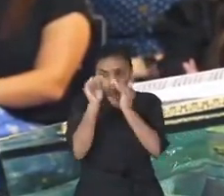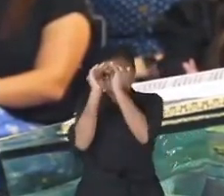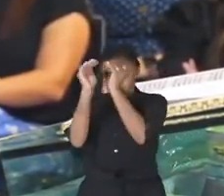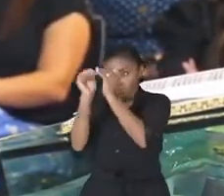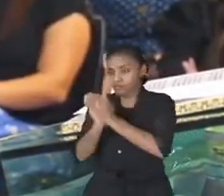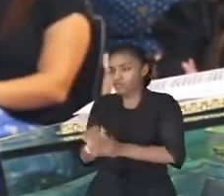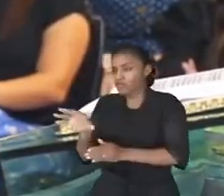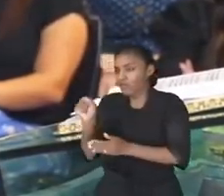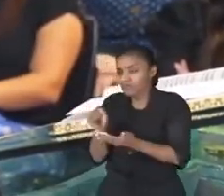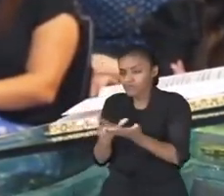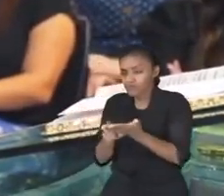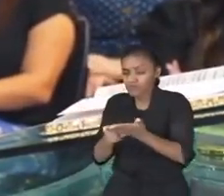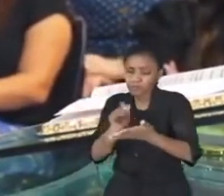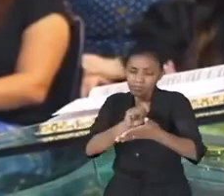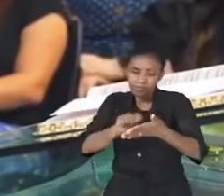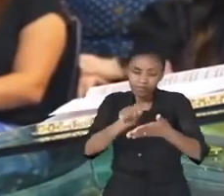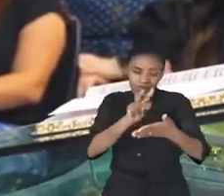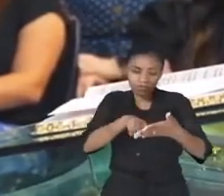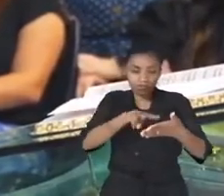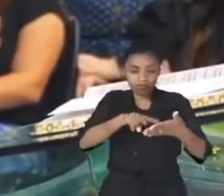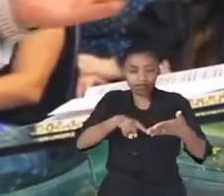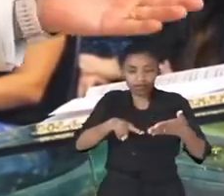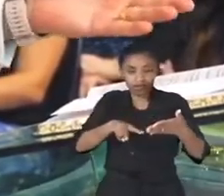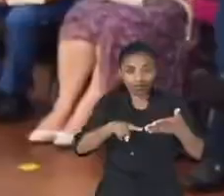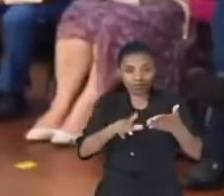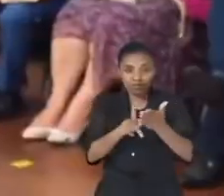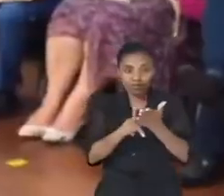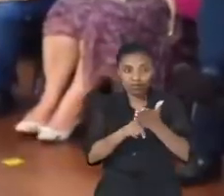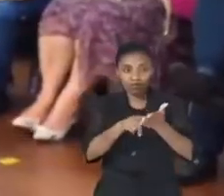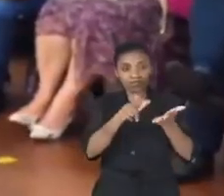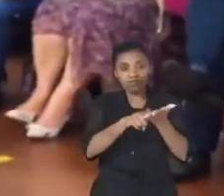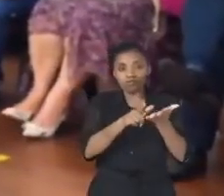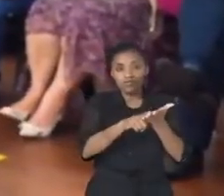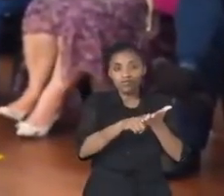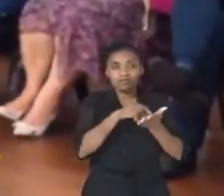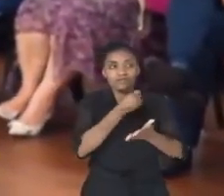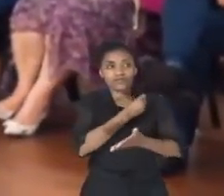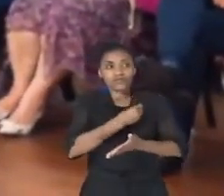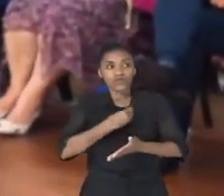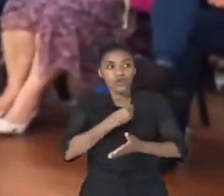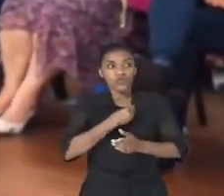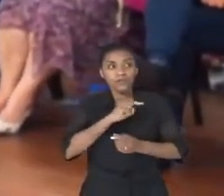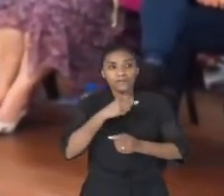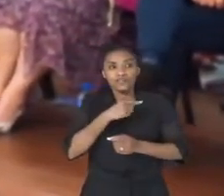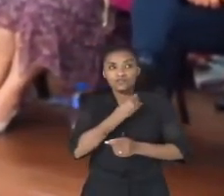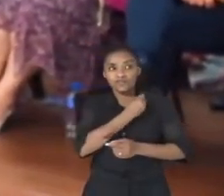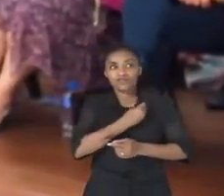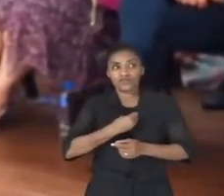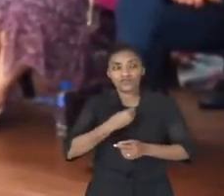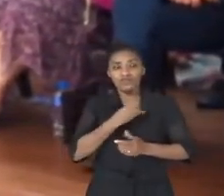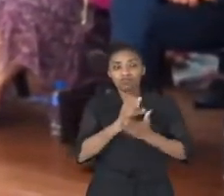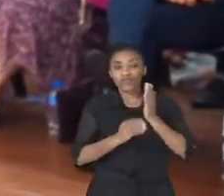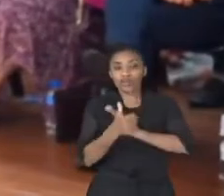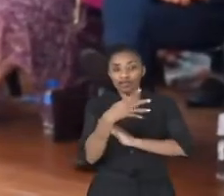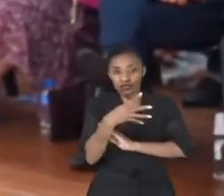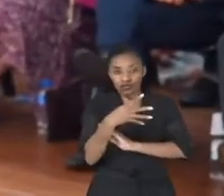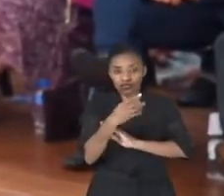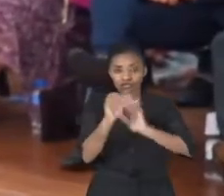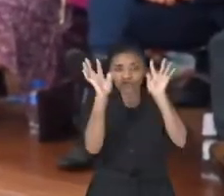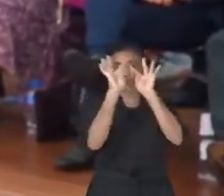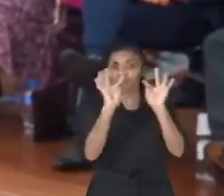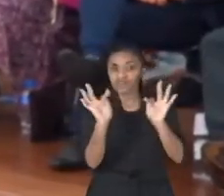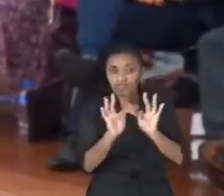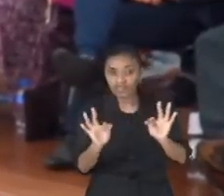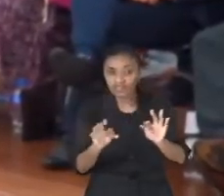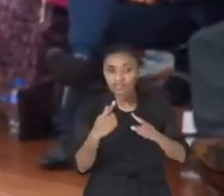lá para um cantinho e comecei a ler o folheto. E o folheto era João 14. E eu fiquei tão feliz, porque